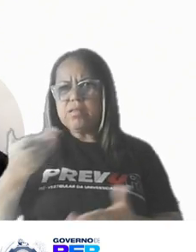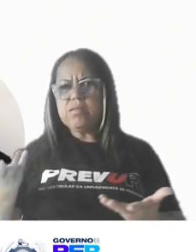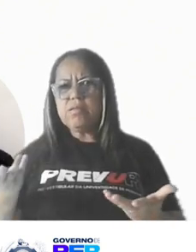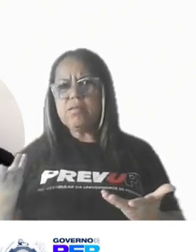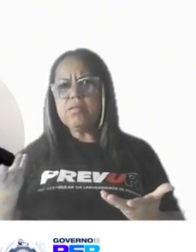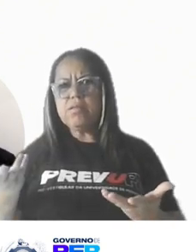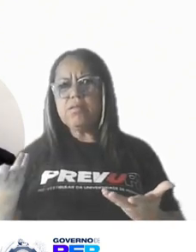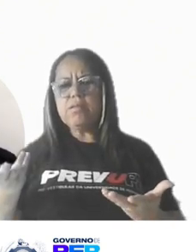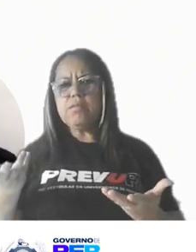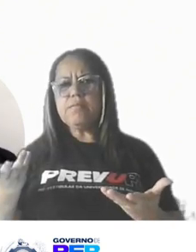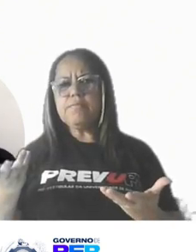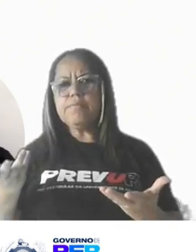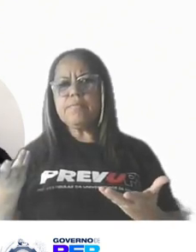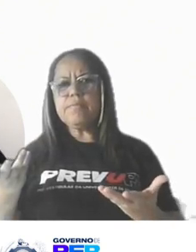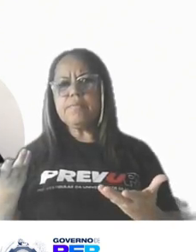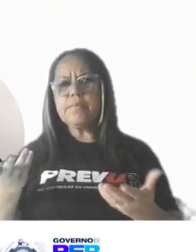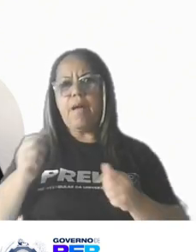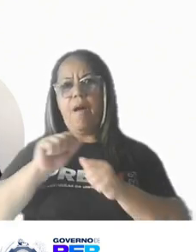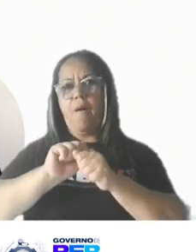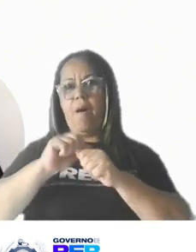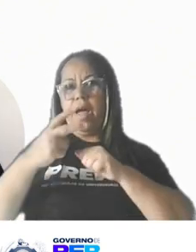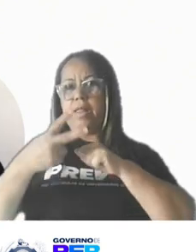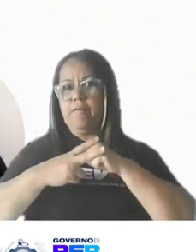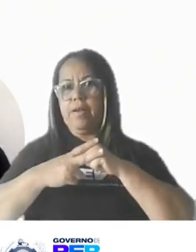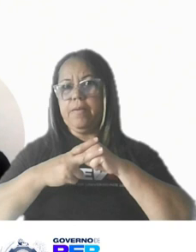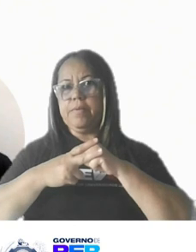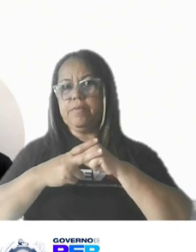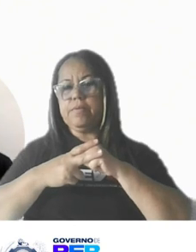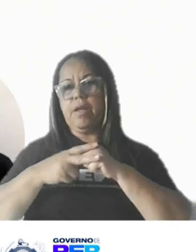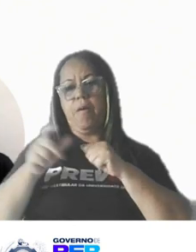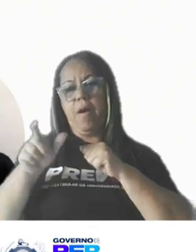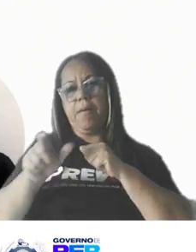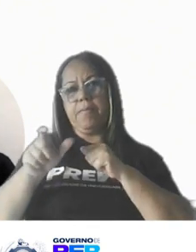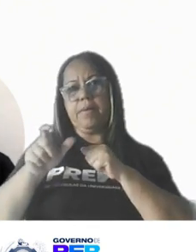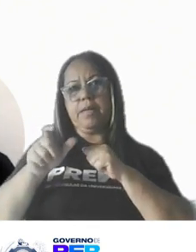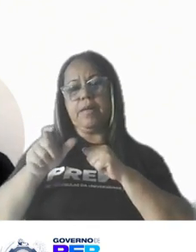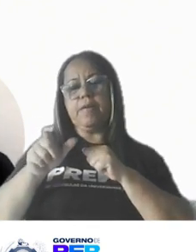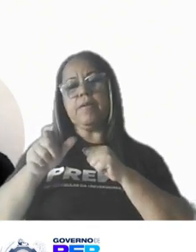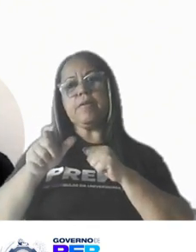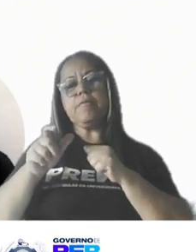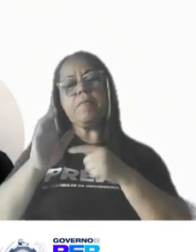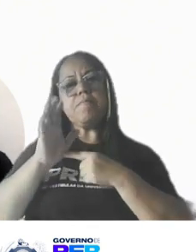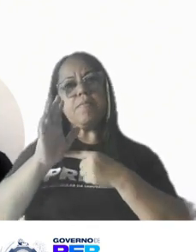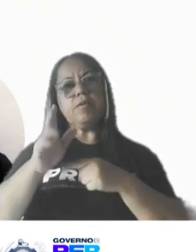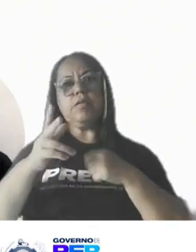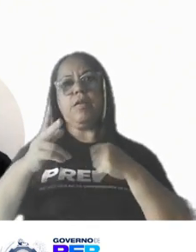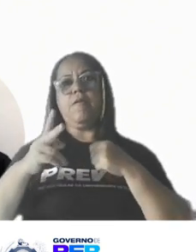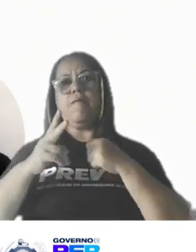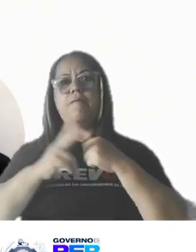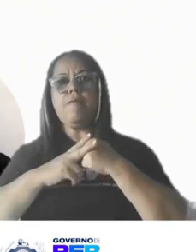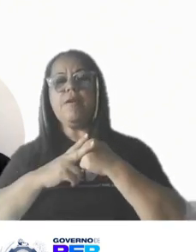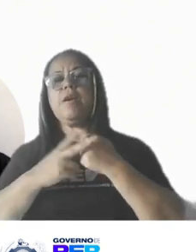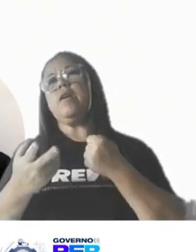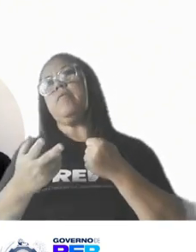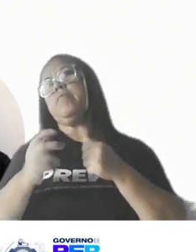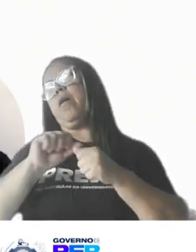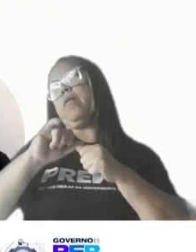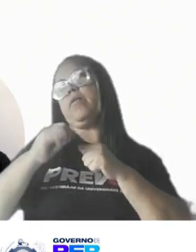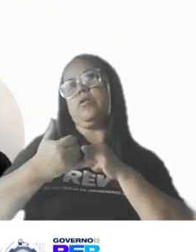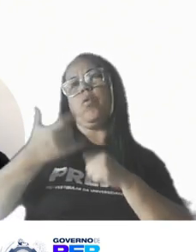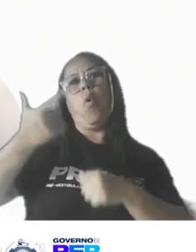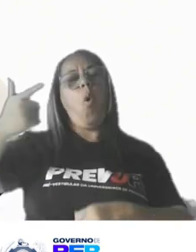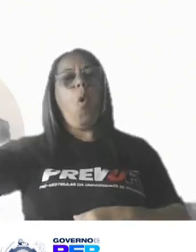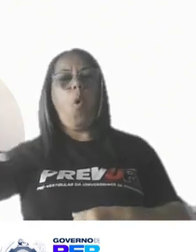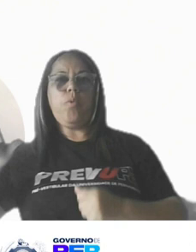vírgula? Também é um advérbio, né? E o advérbio é uma palavra que vai dar uma circunstância a um verbo, um adjetivo ou um